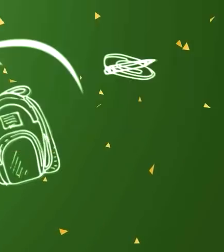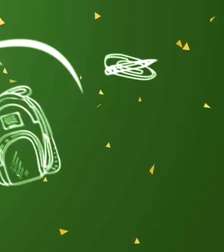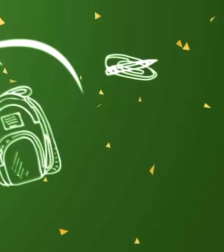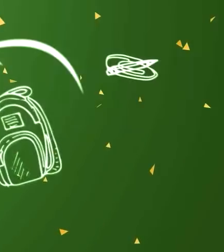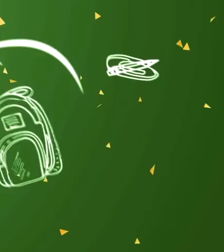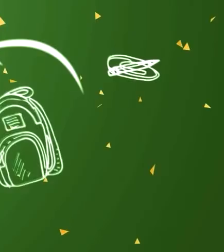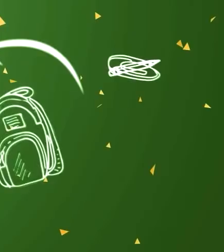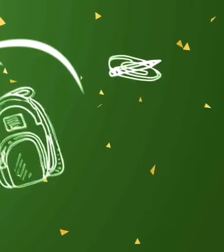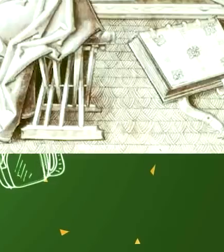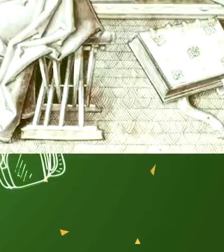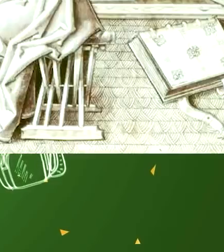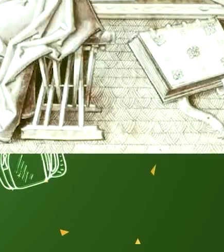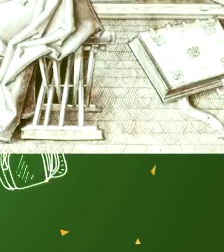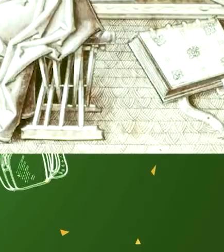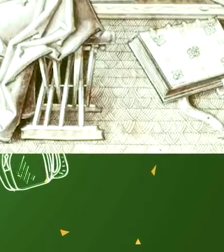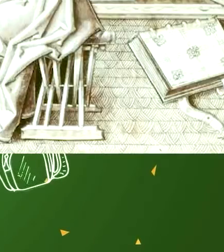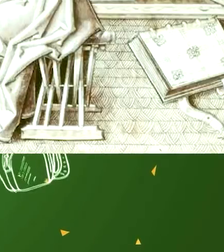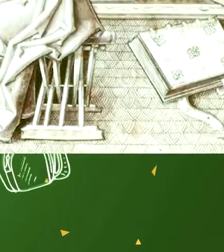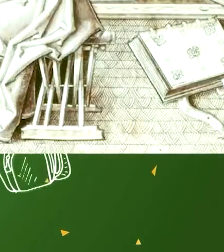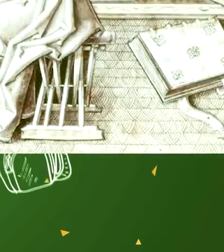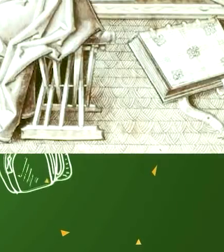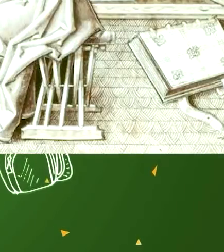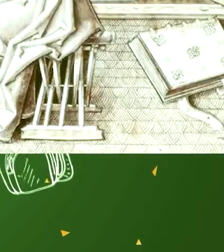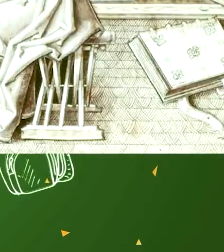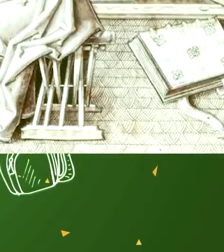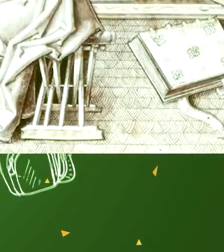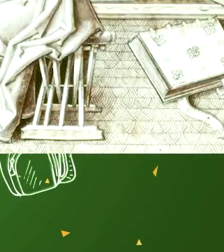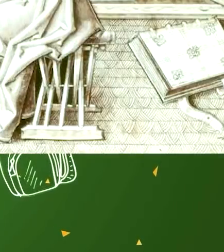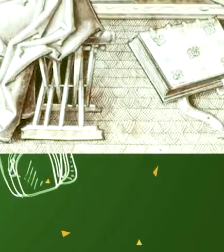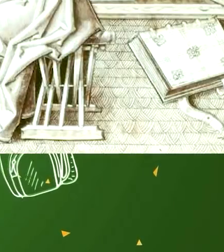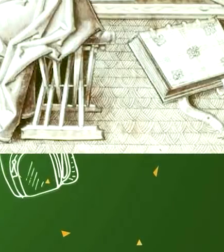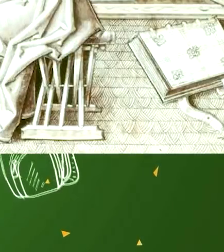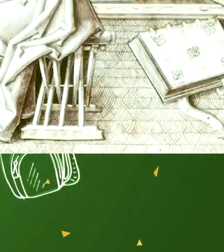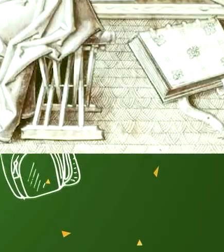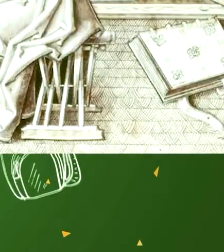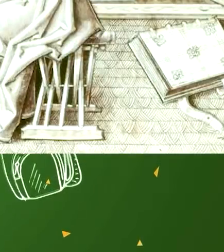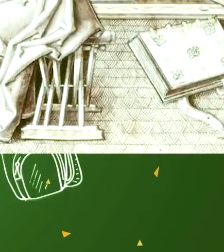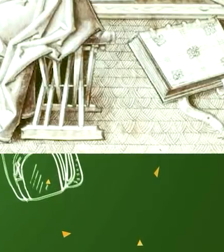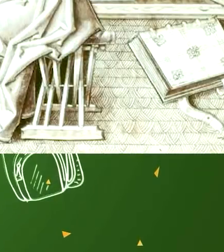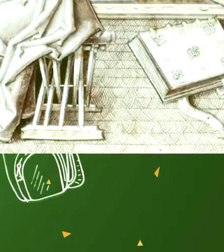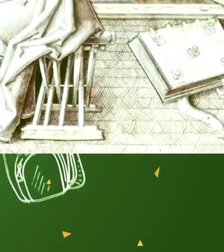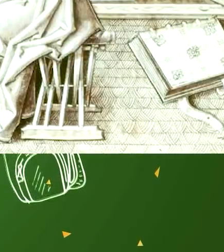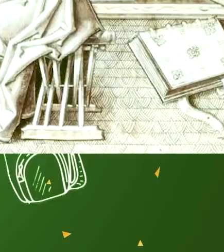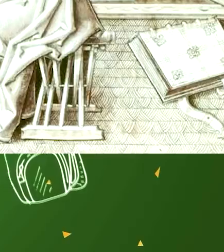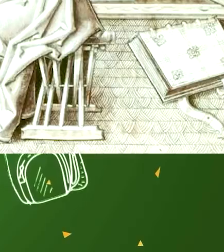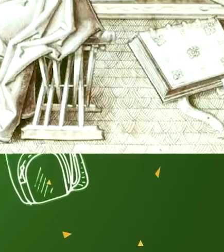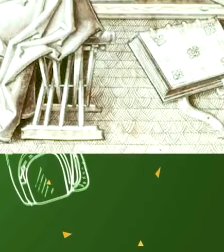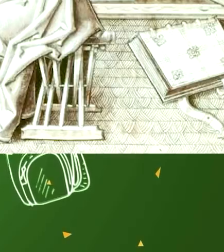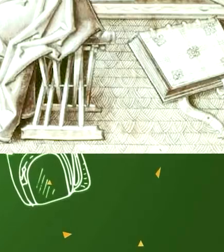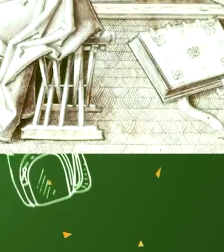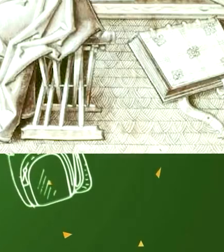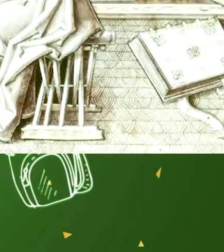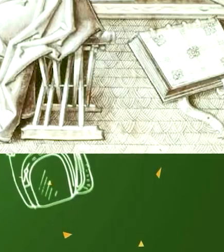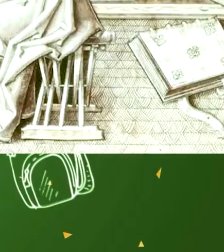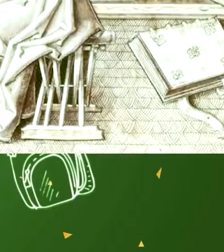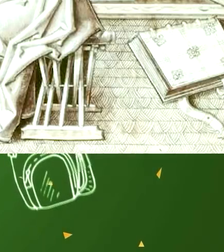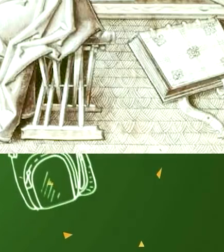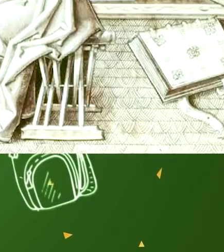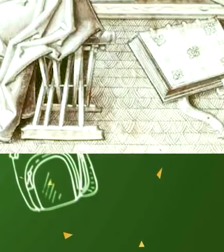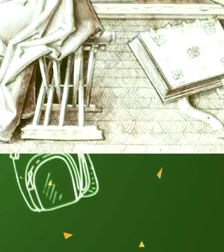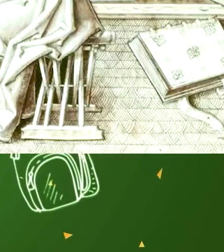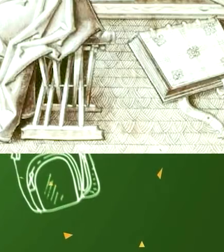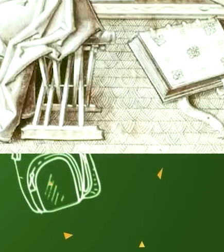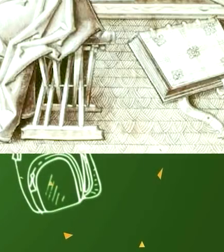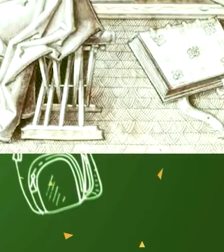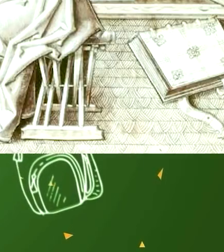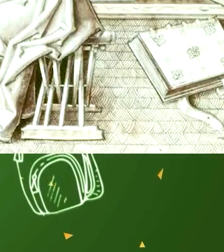a cópia e reprodução dos livros eram feitas de forma manual,